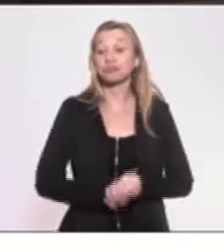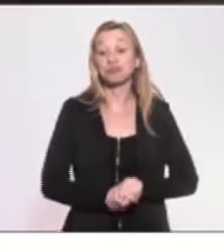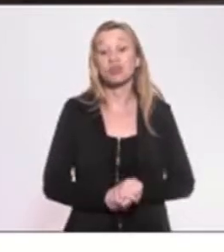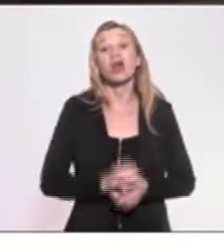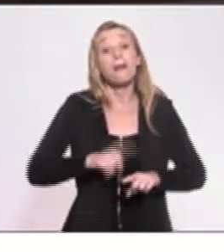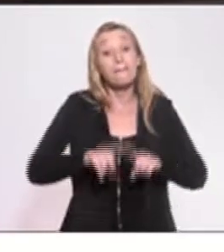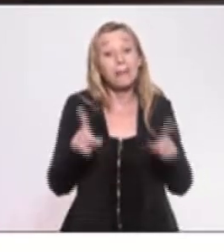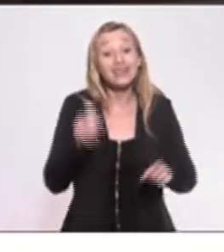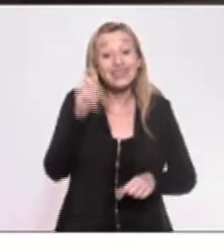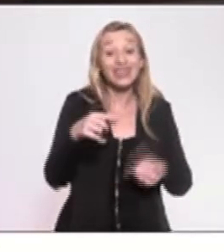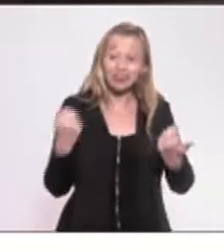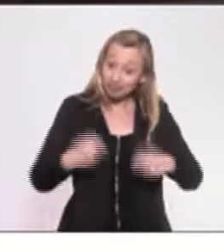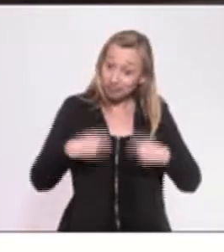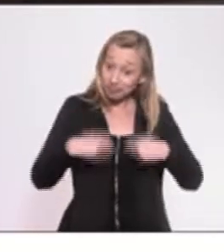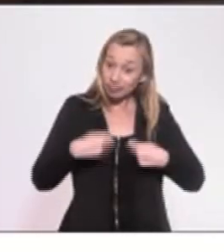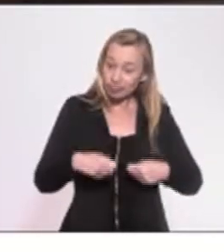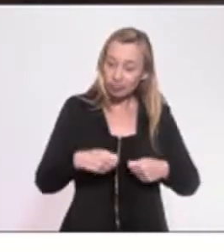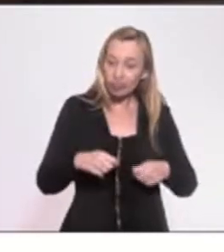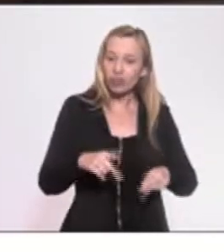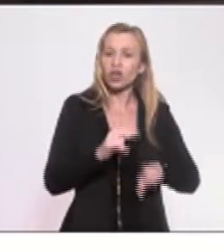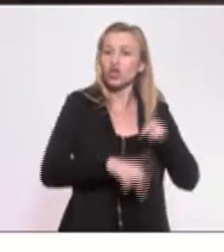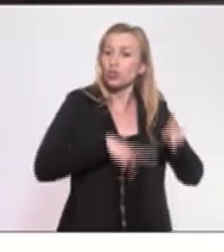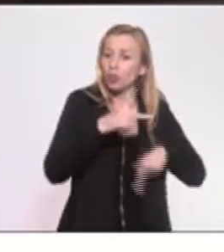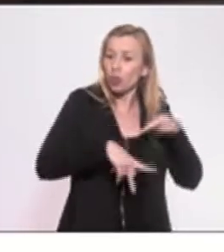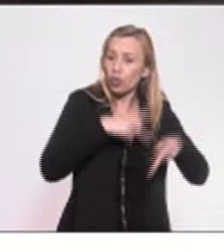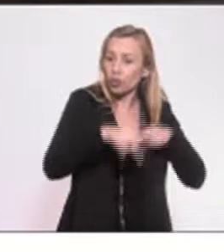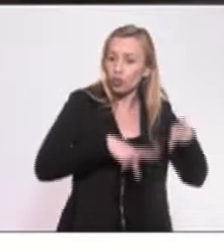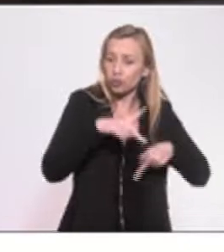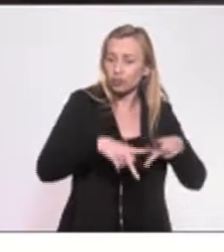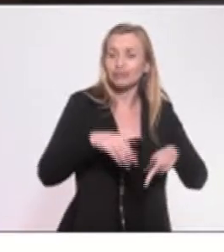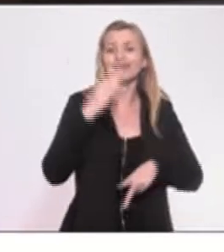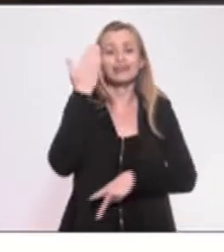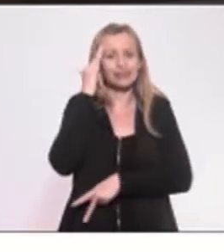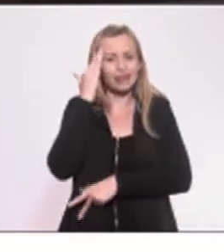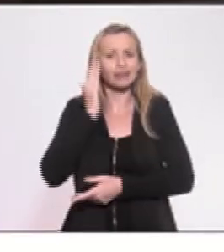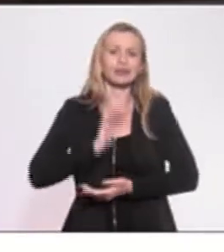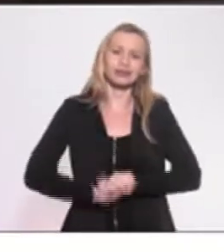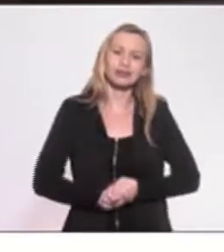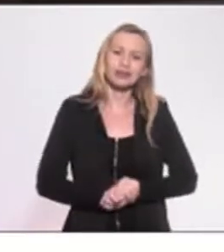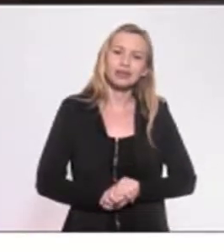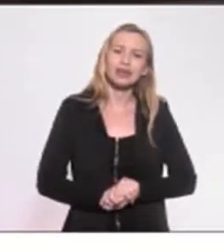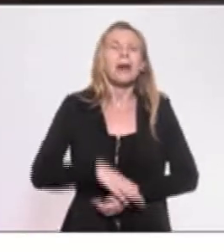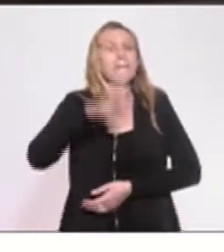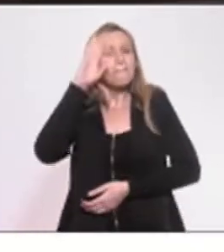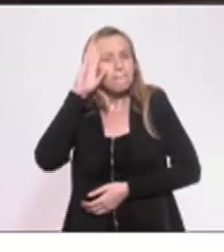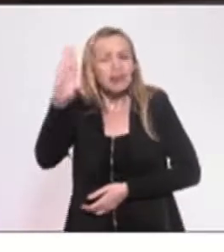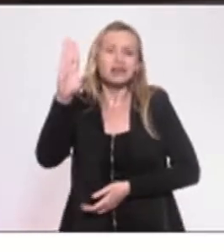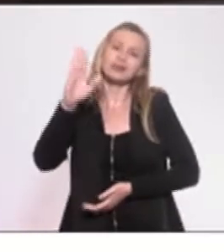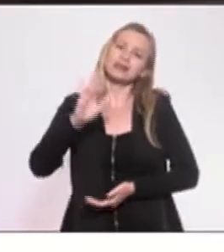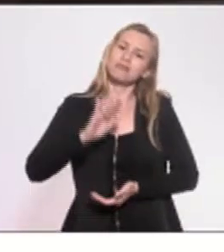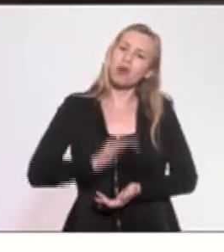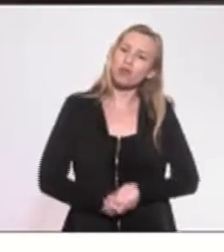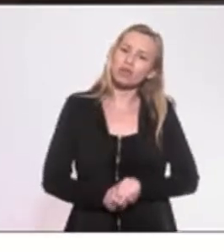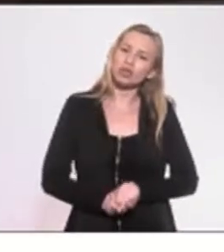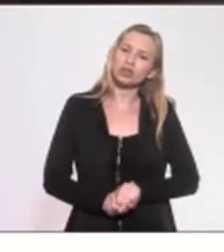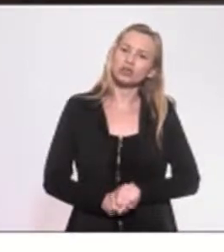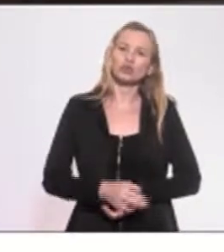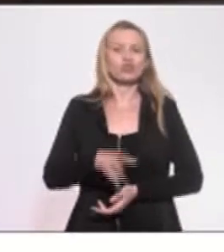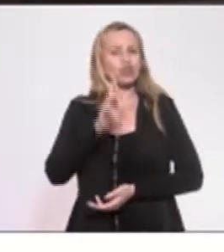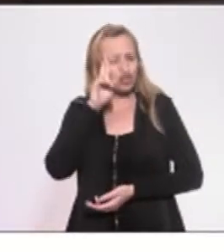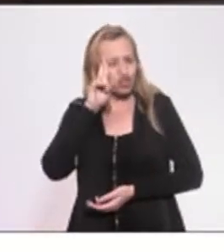Mas é necessário que a população entenda, e principalmente os chefes